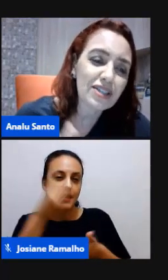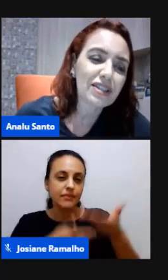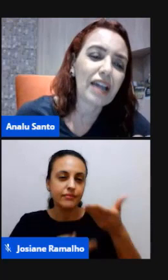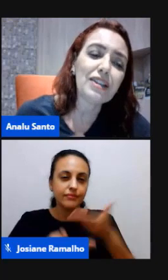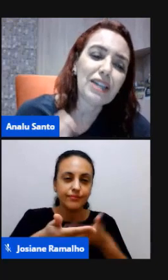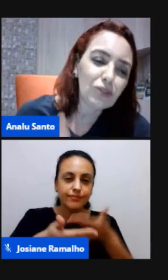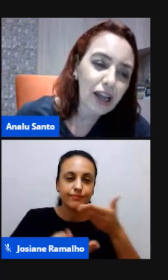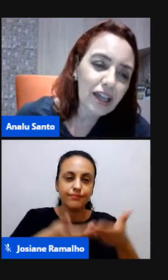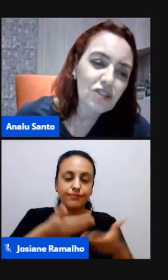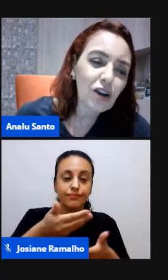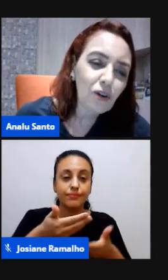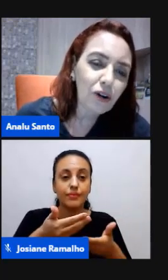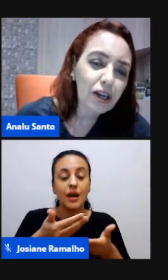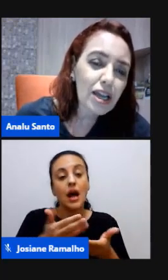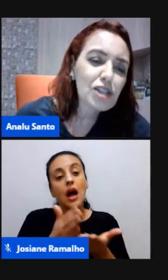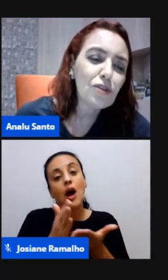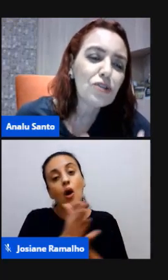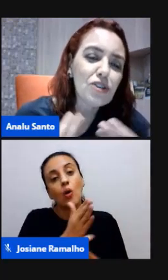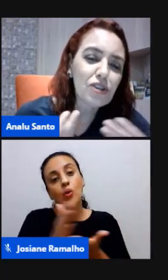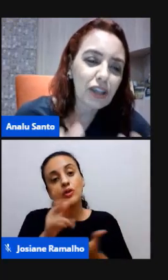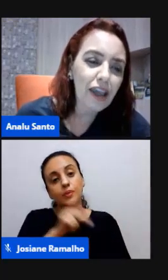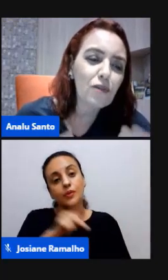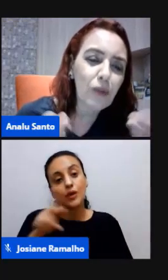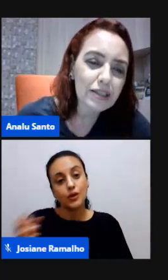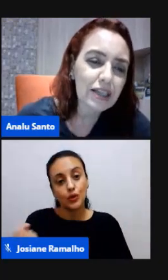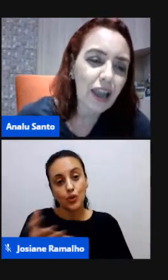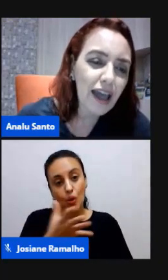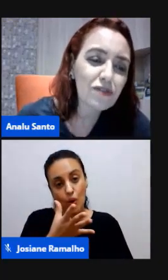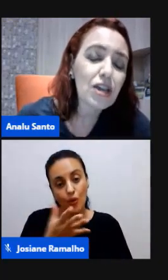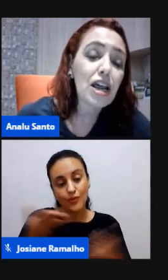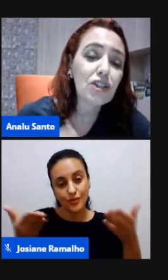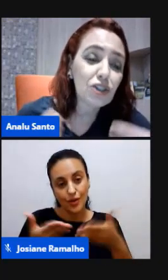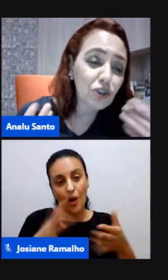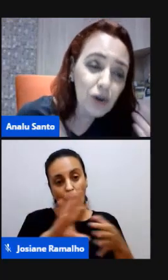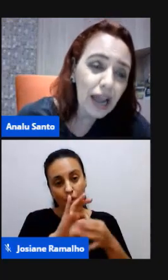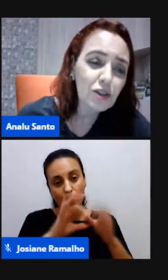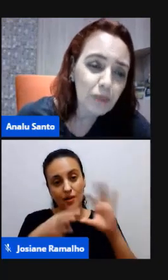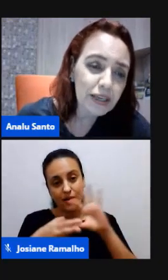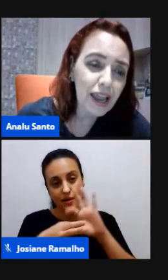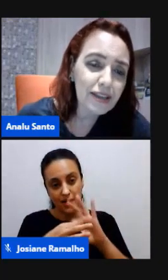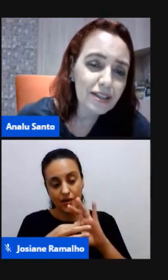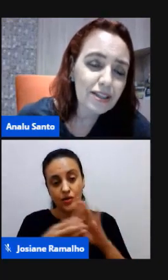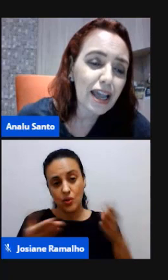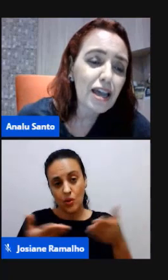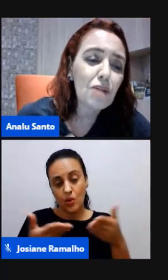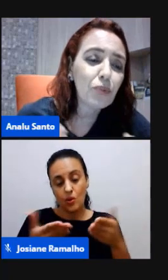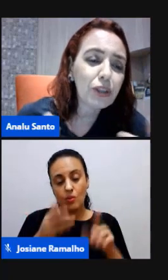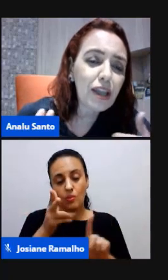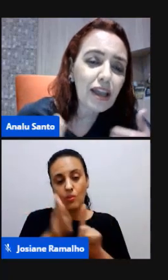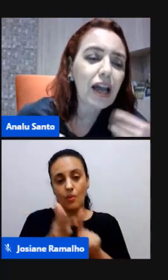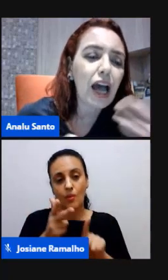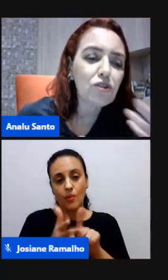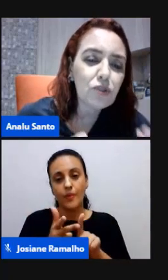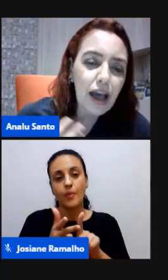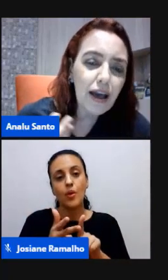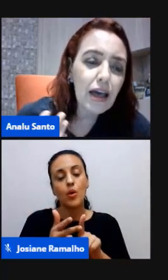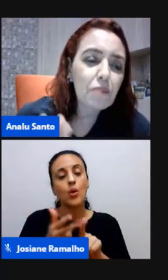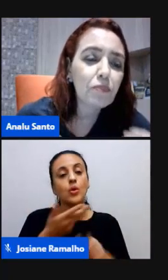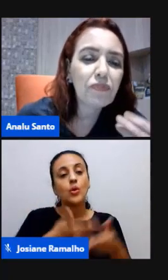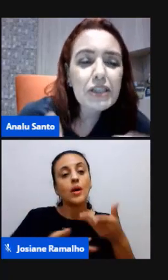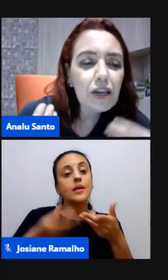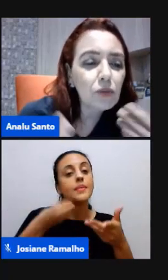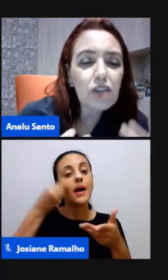que às vezes está entrando na rede agora. Então, a gente quer com essa live, a gente trocar experiências, né? Poder